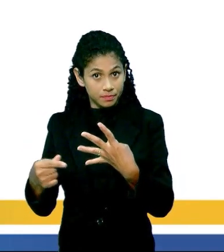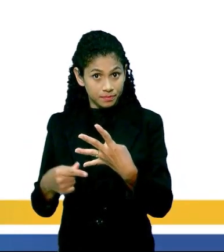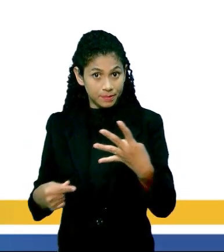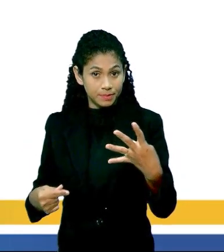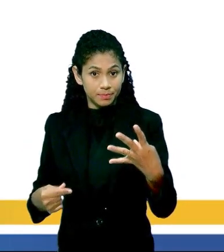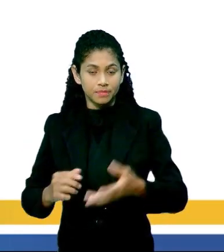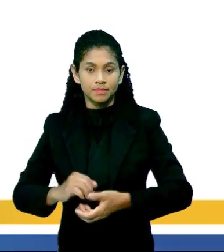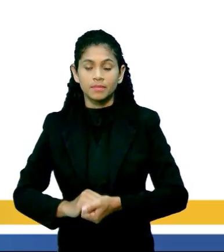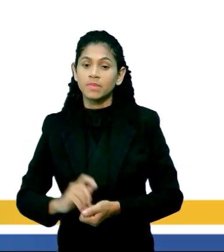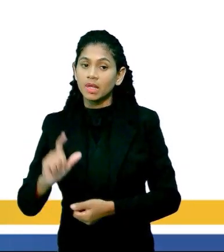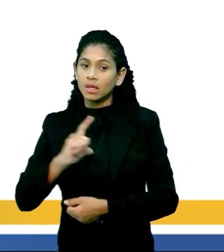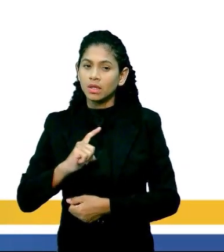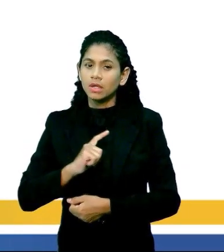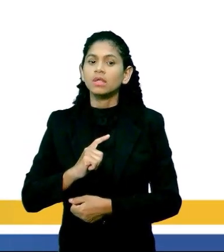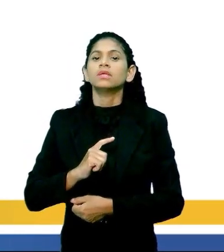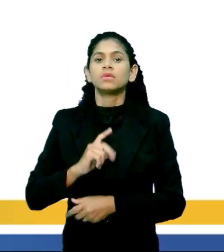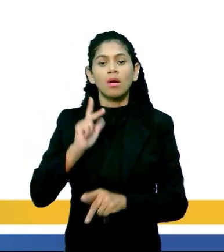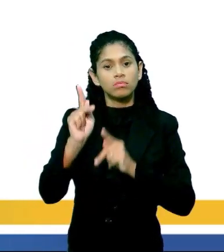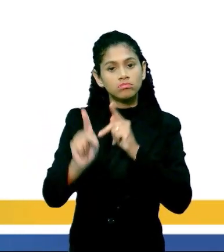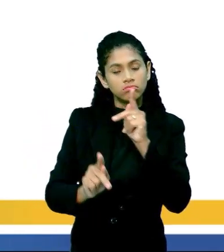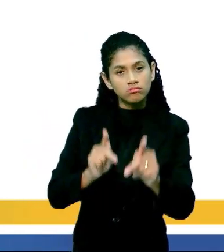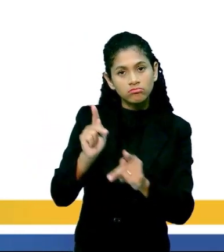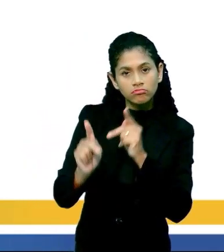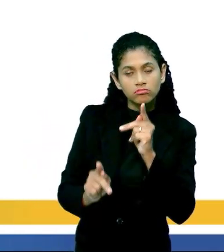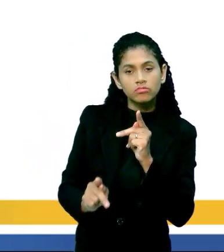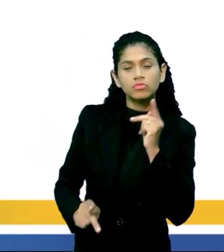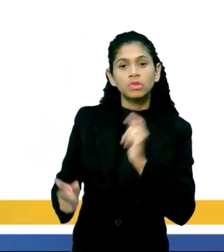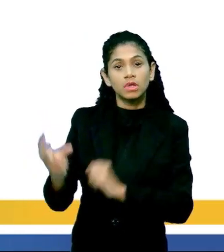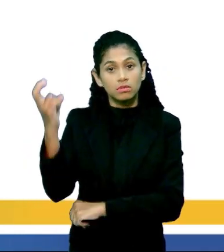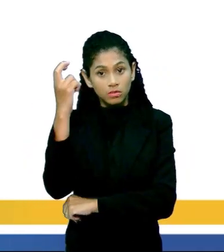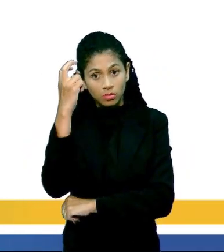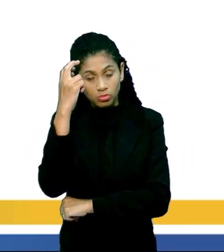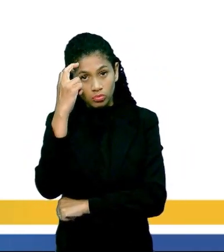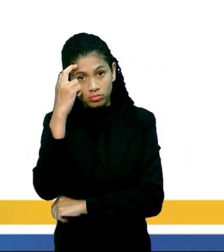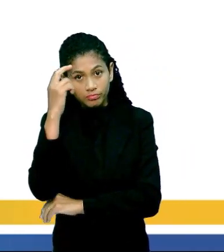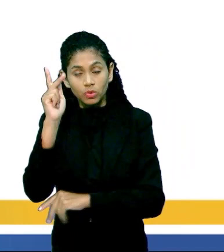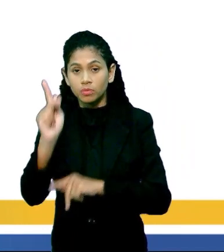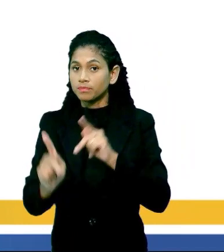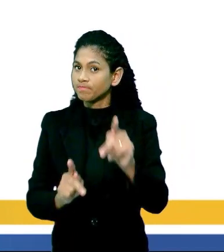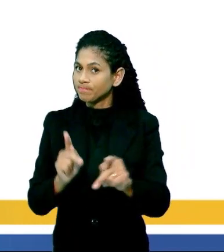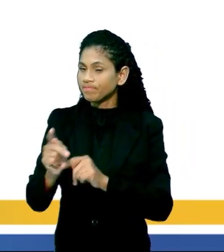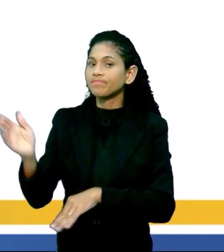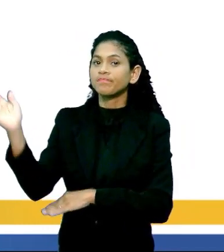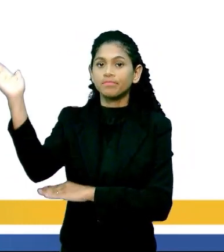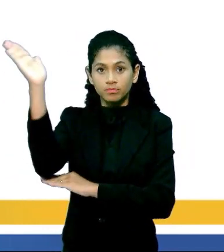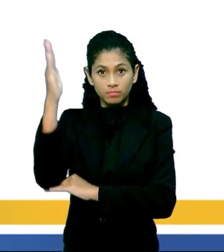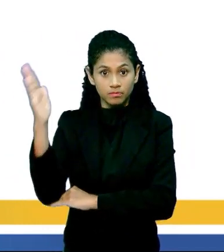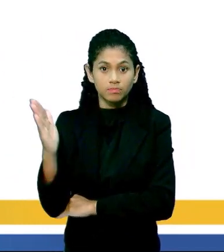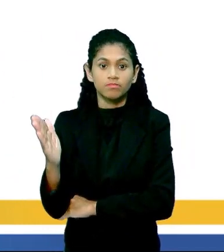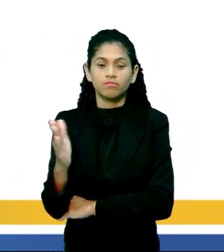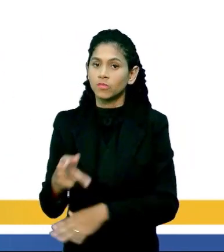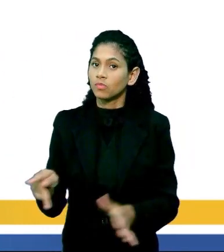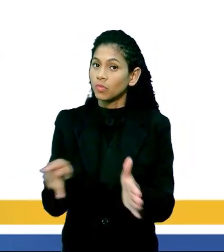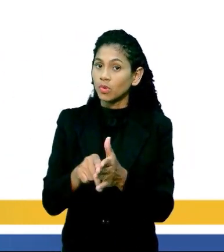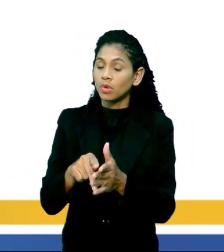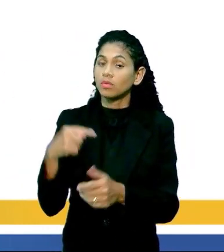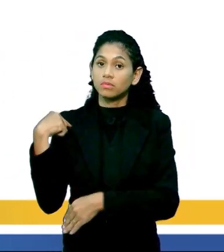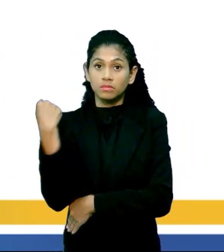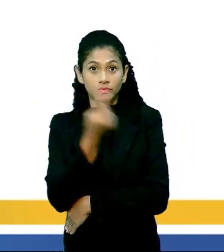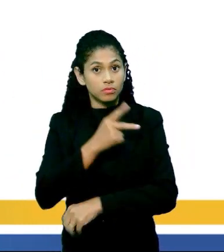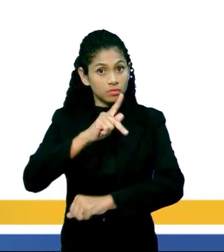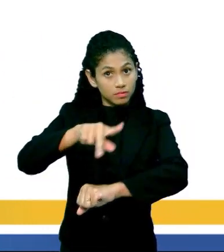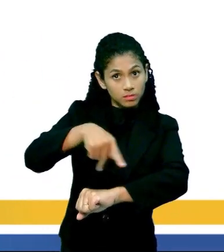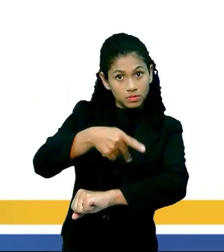Temas populares e da cultura popular brasileira, já que é uma literatura própria do nosso país, tá? Como é